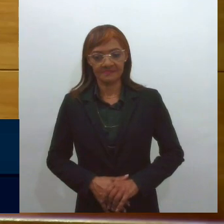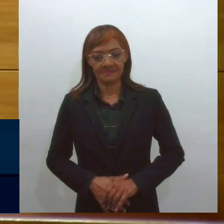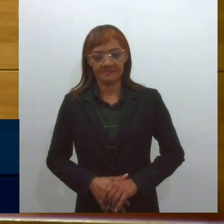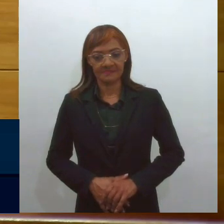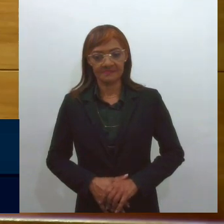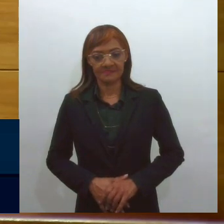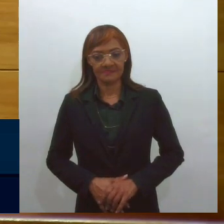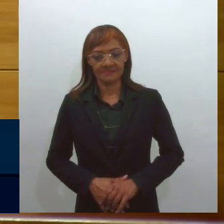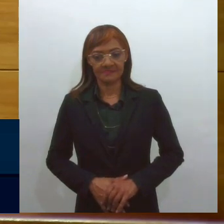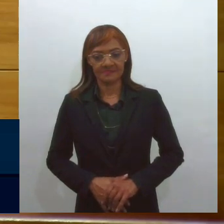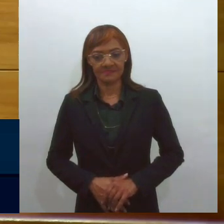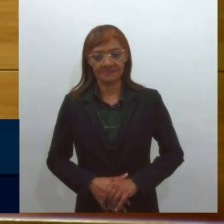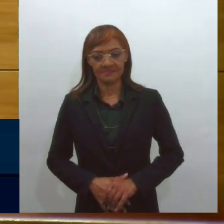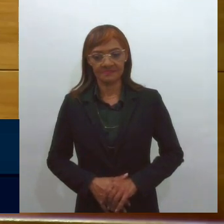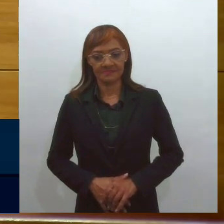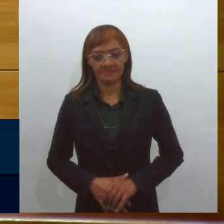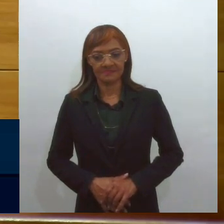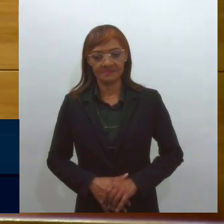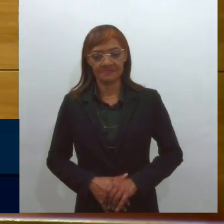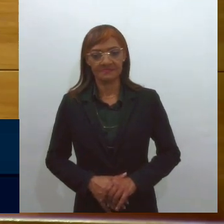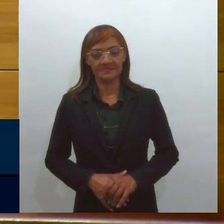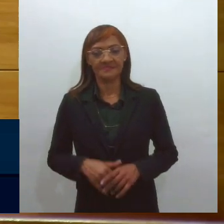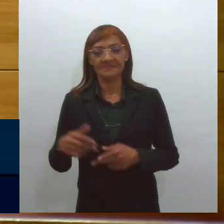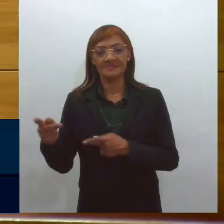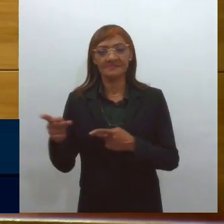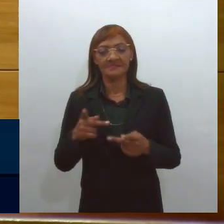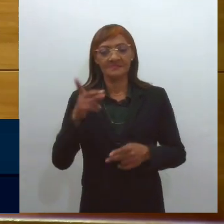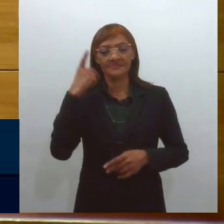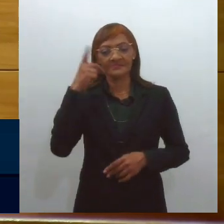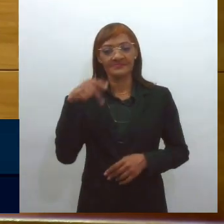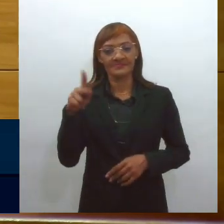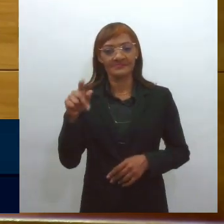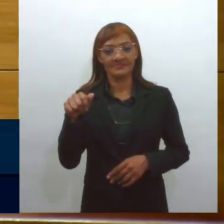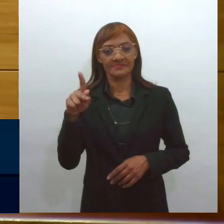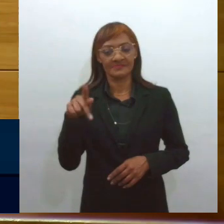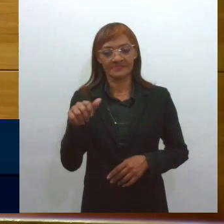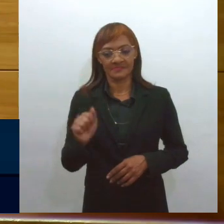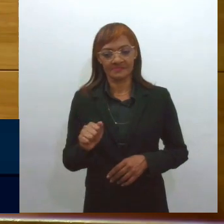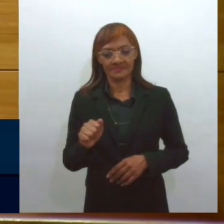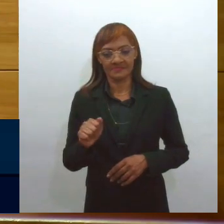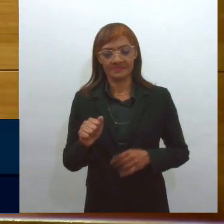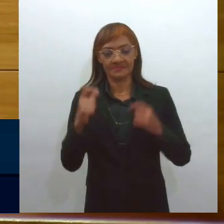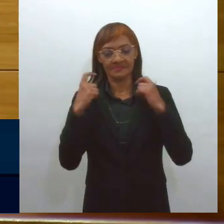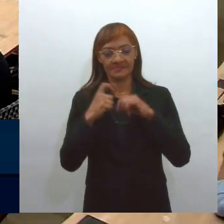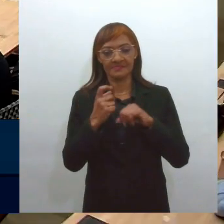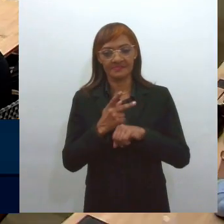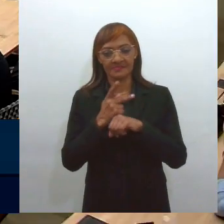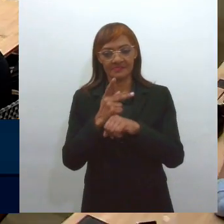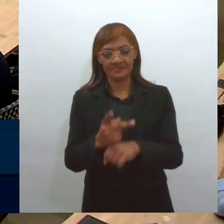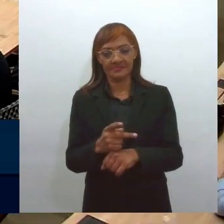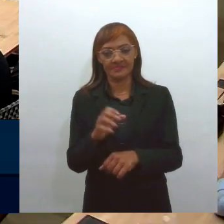Convidamos o deputado Cacá Santos para fazer a entrega da medalha ao radialista Eriton Joffler Ribeiro dos Santos.